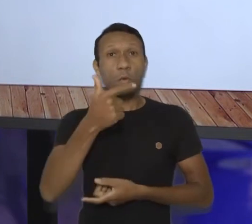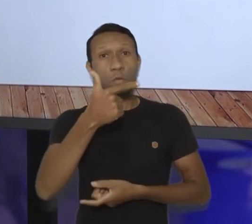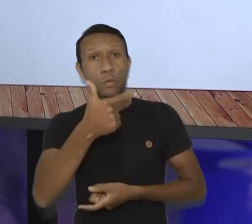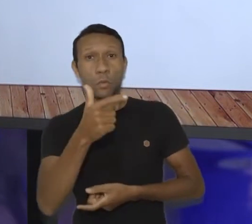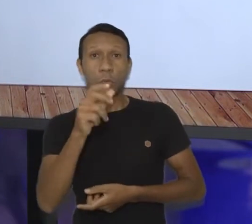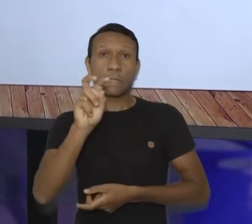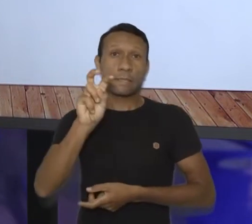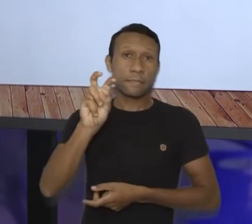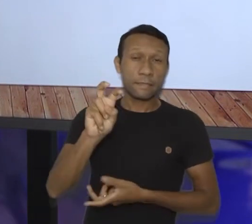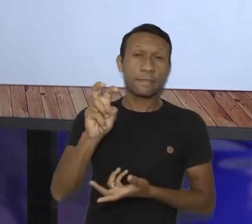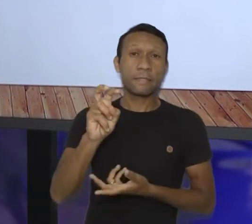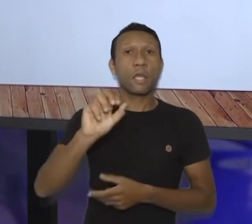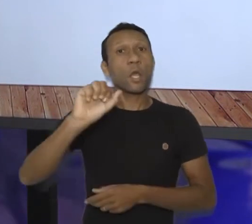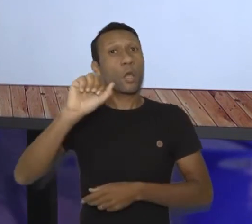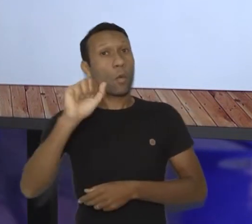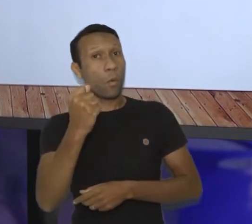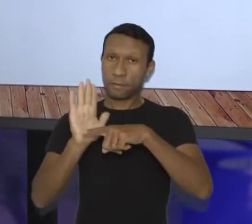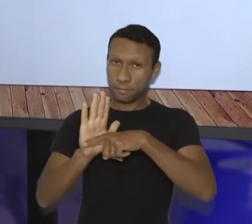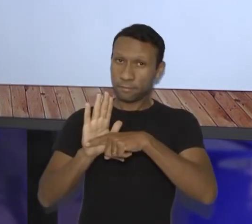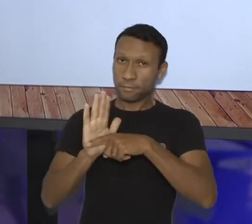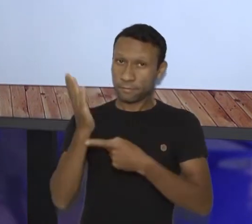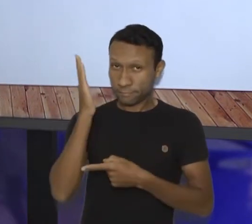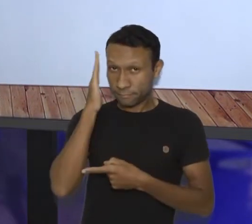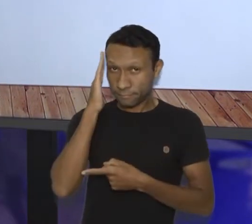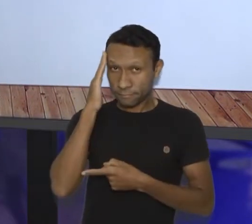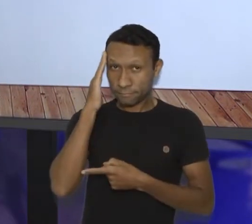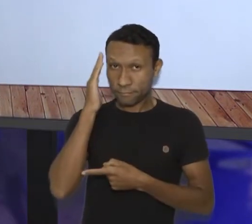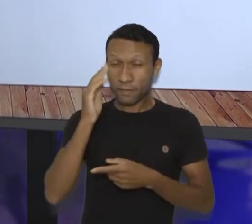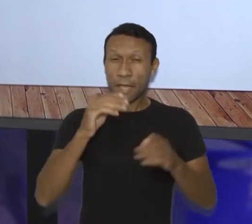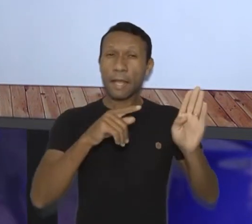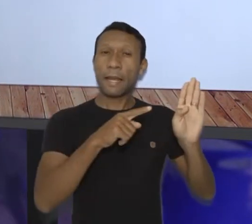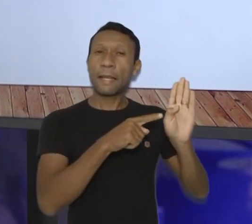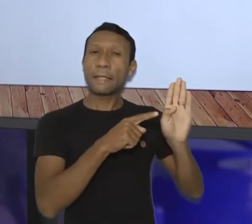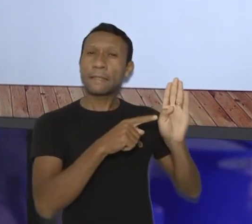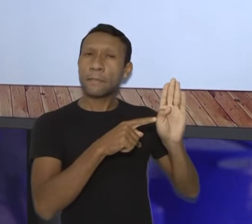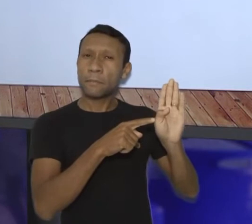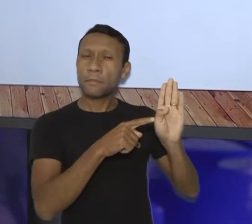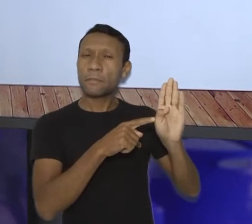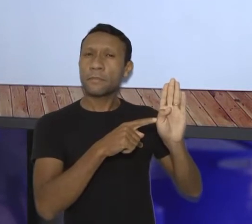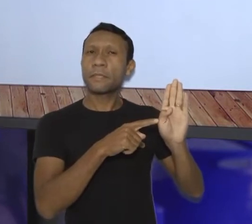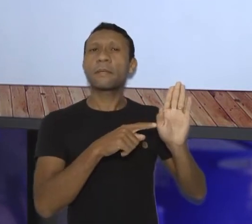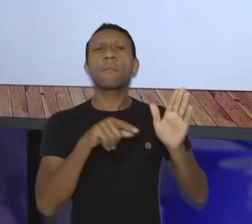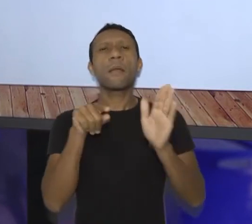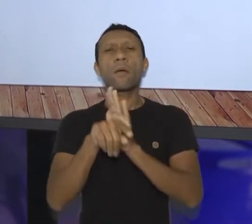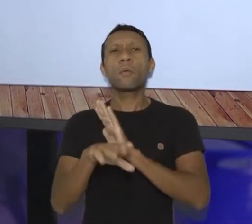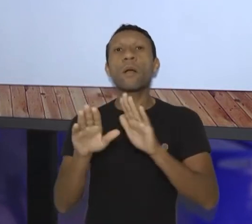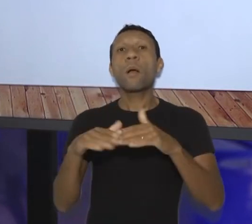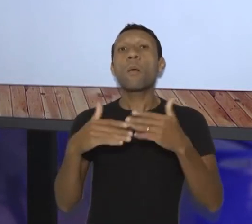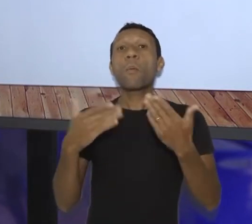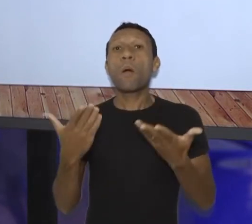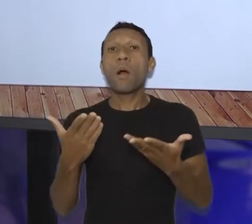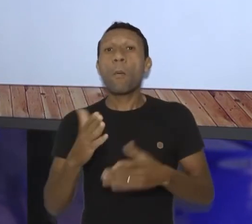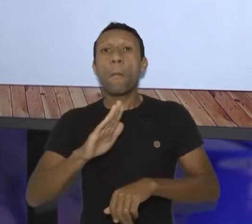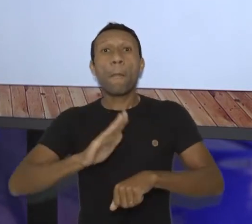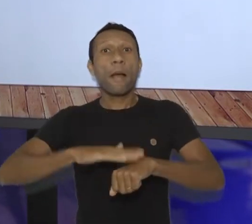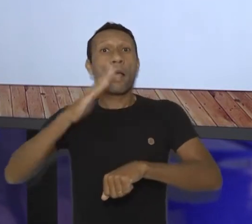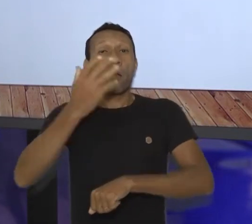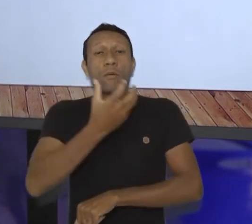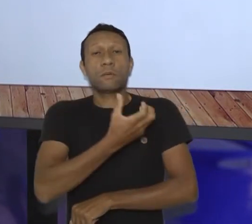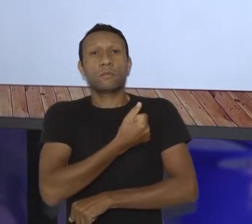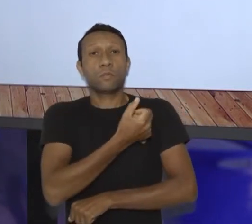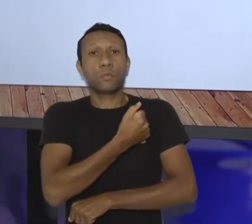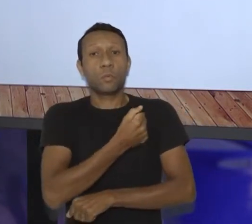2, 5 e 8 negativo. A letra B pergunta qual o maior elemento, ou seja, qual o maior número